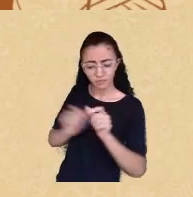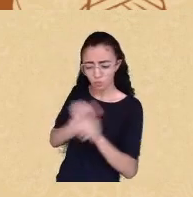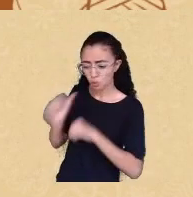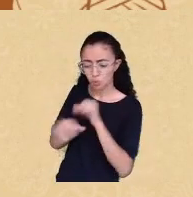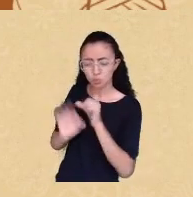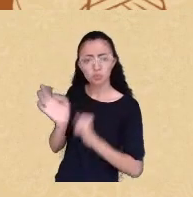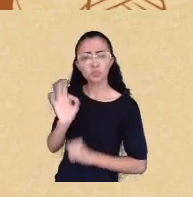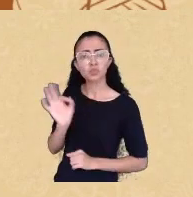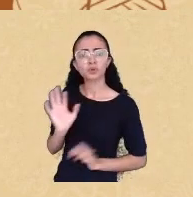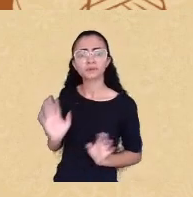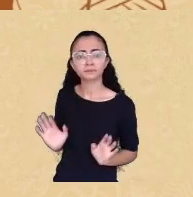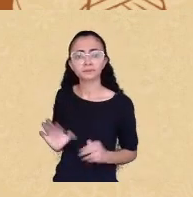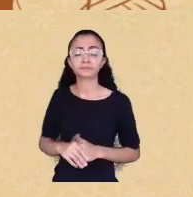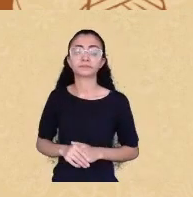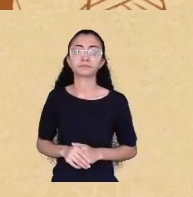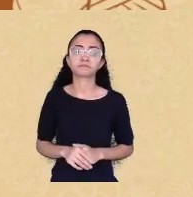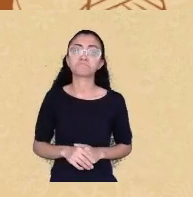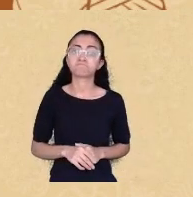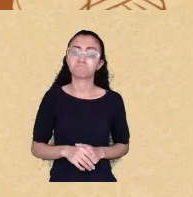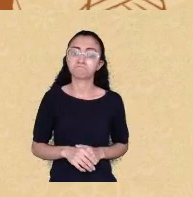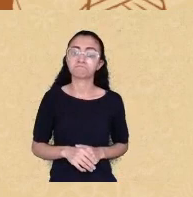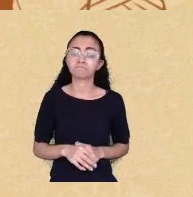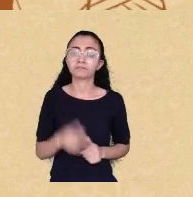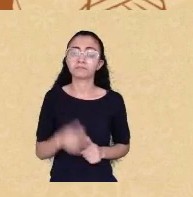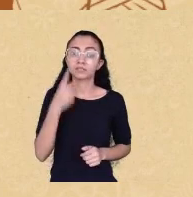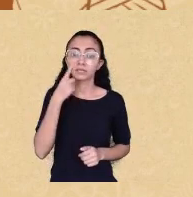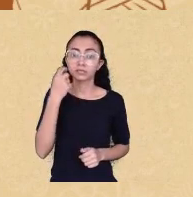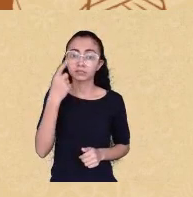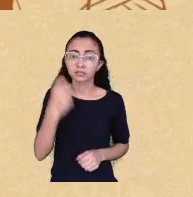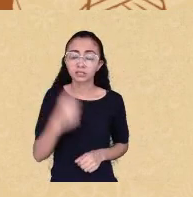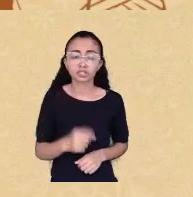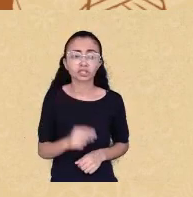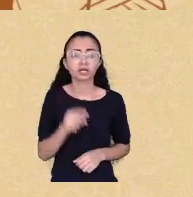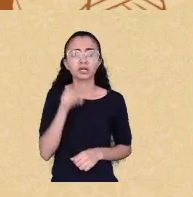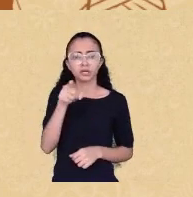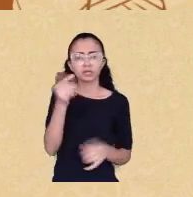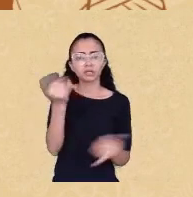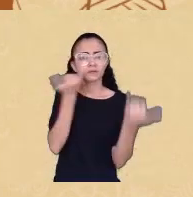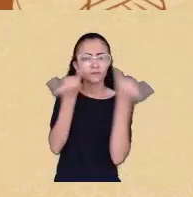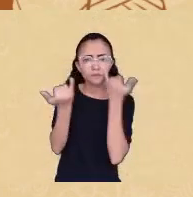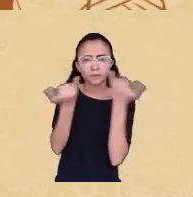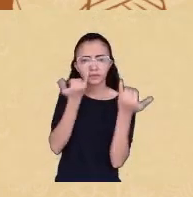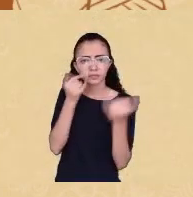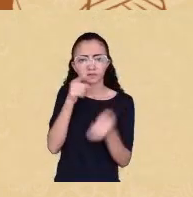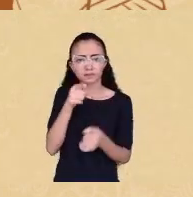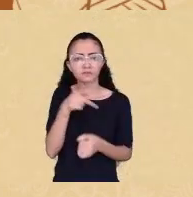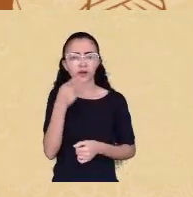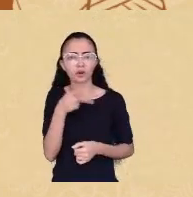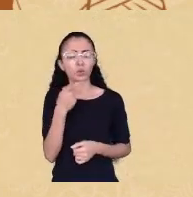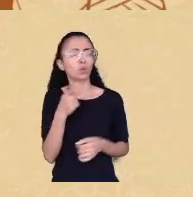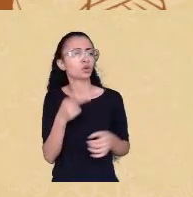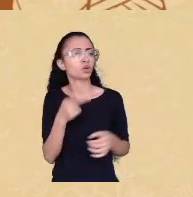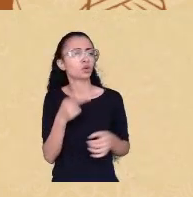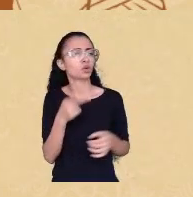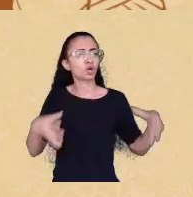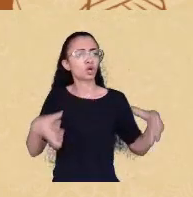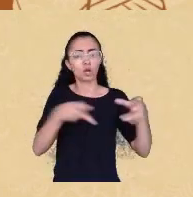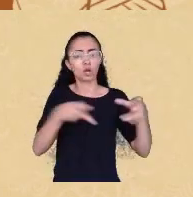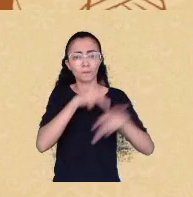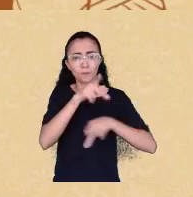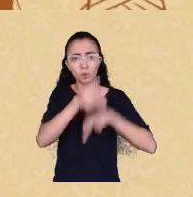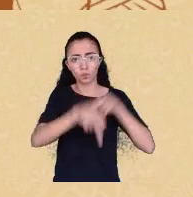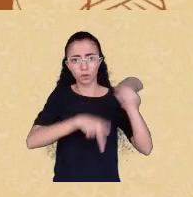dado seguinte que você apresentou é que parte significativa da população brasileira, nesse contexto